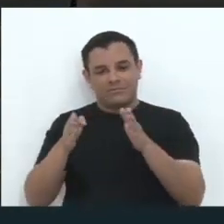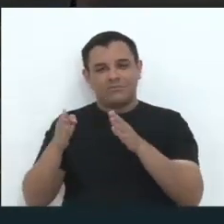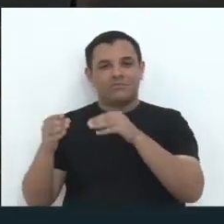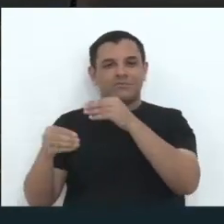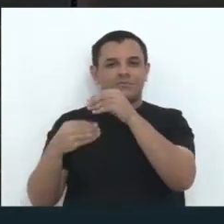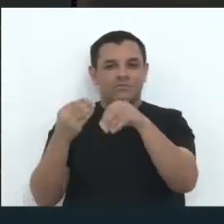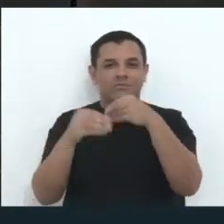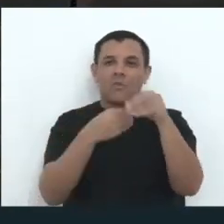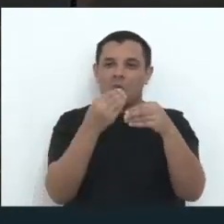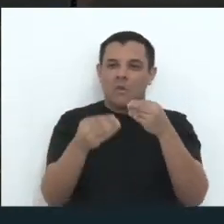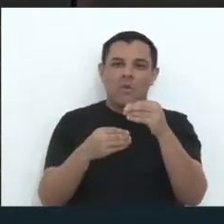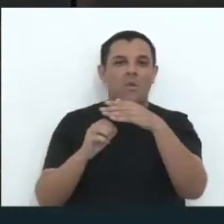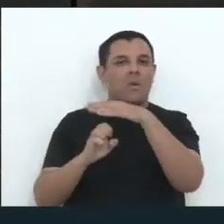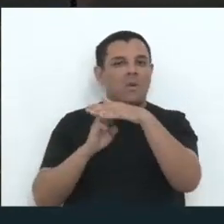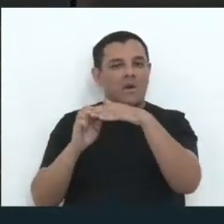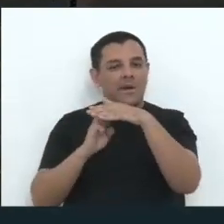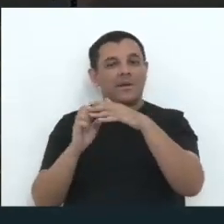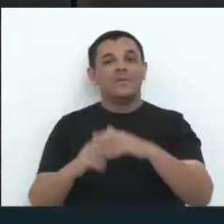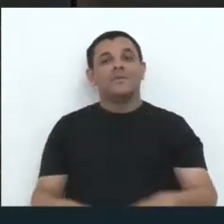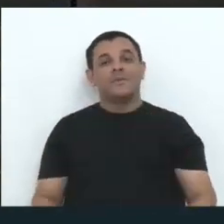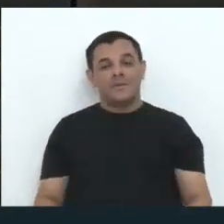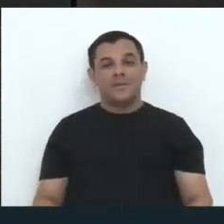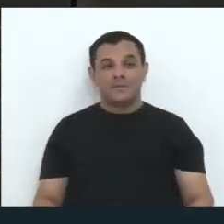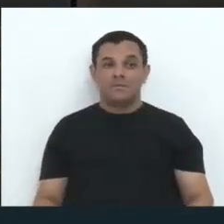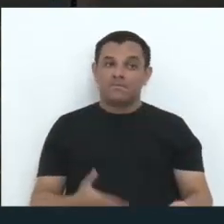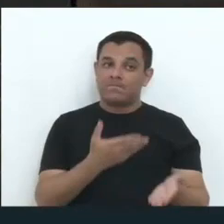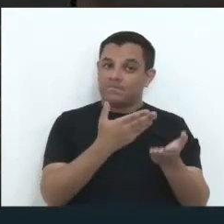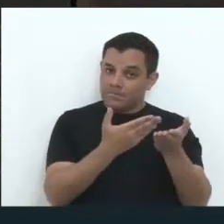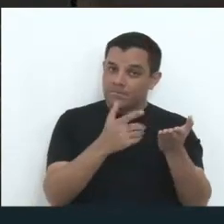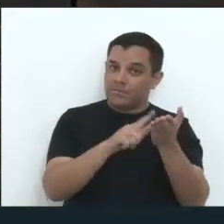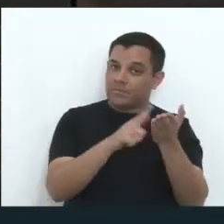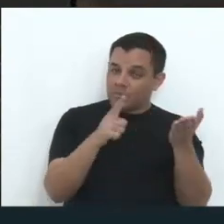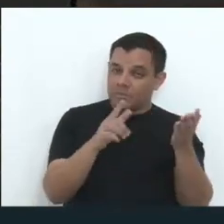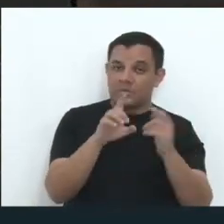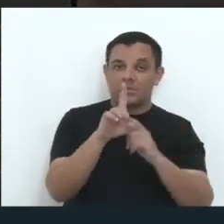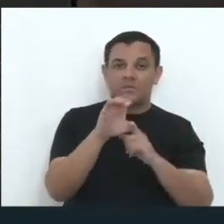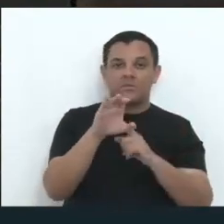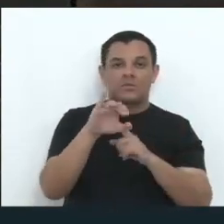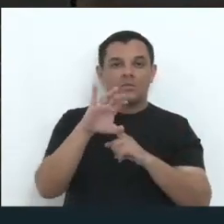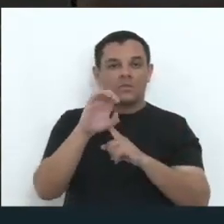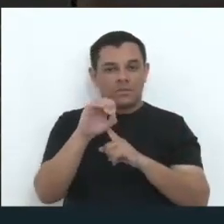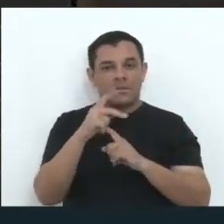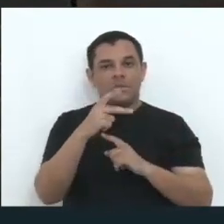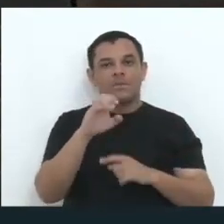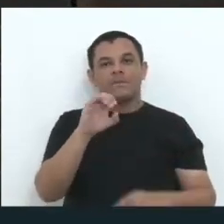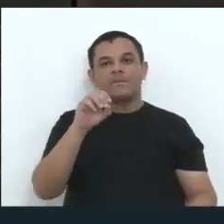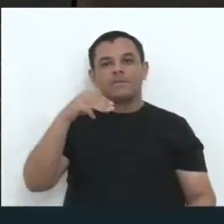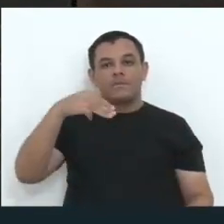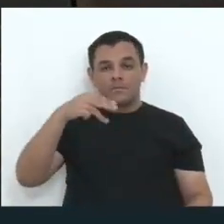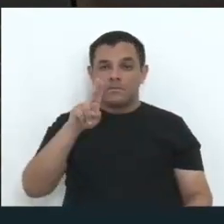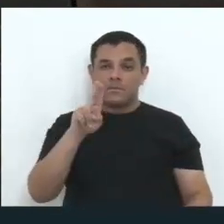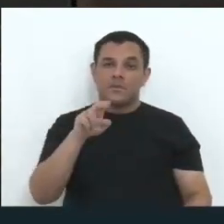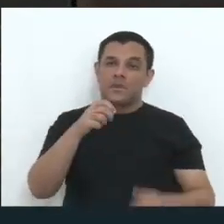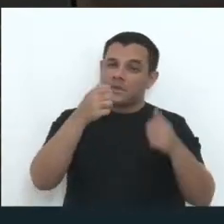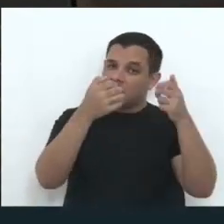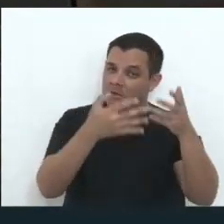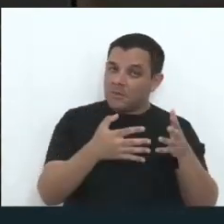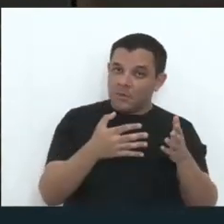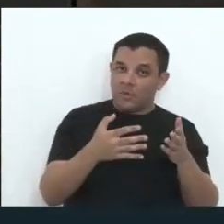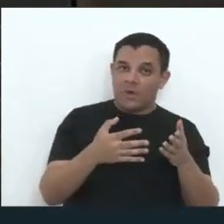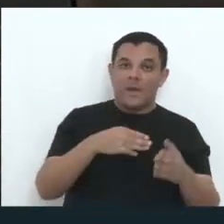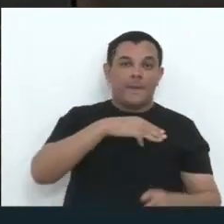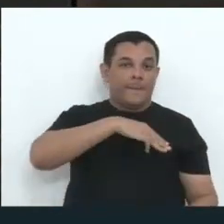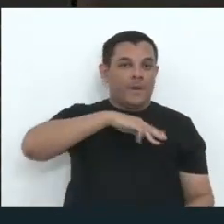né? Eu não sei se o jornalista Décio Pompeu, se ele comunicou, se ele entregou essa denúncia já para o Ministério